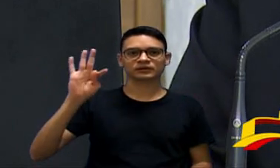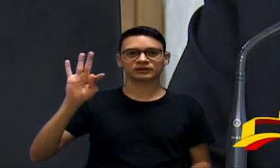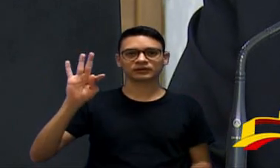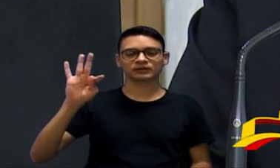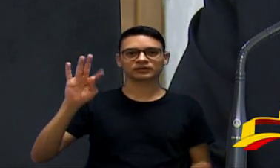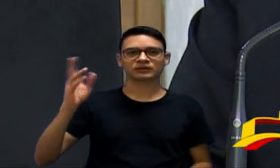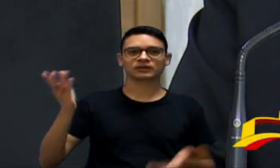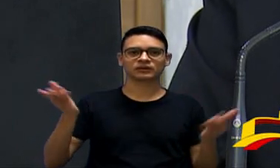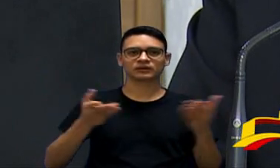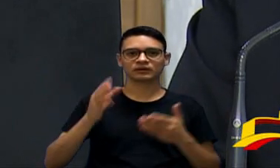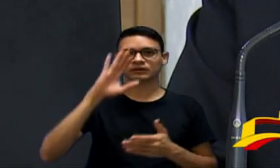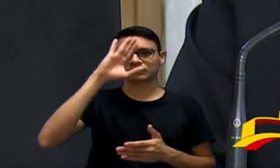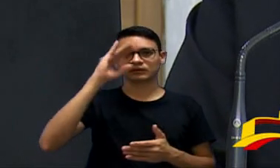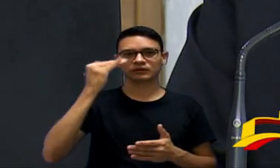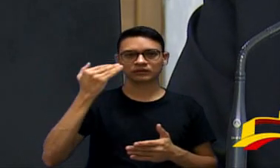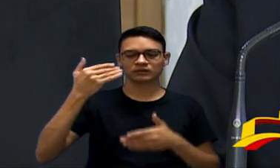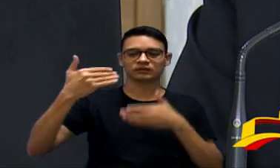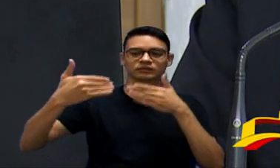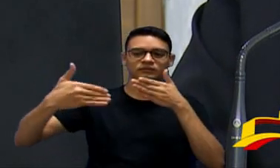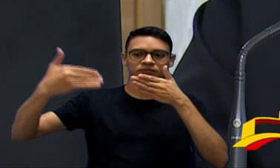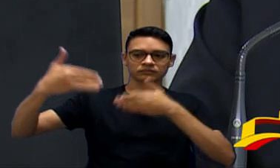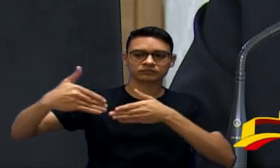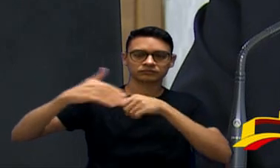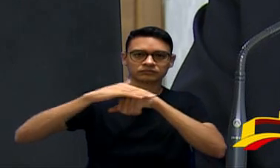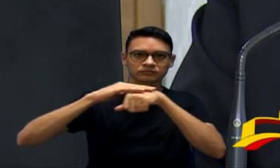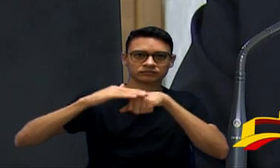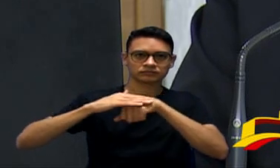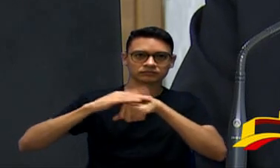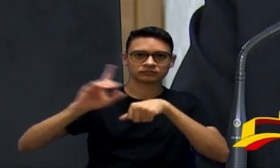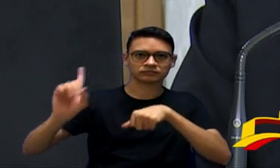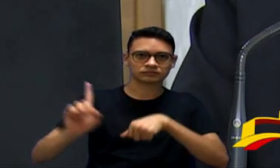palavra, aí a vereadora Yara, que estava com a palavra.